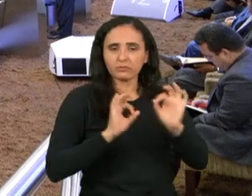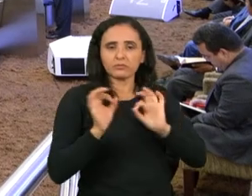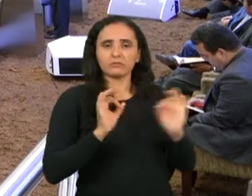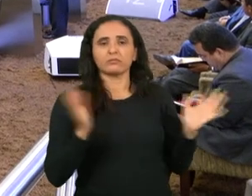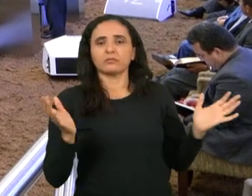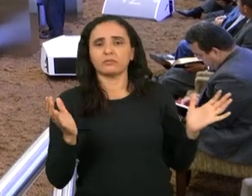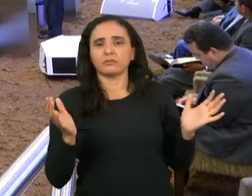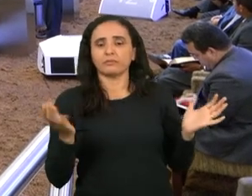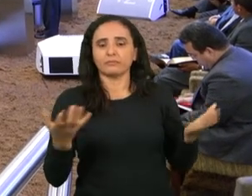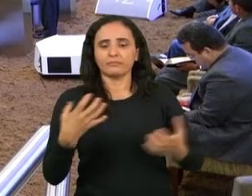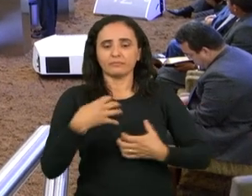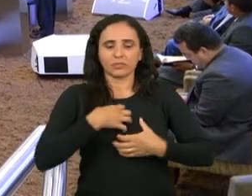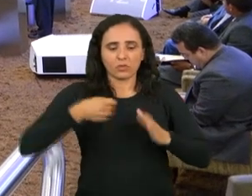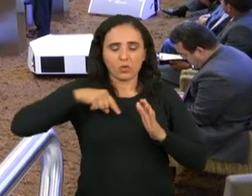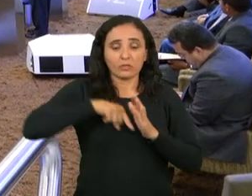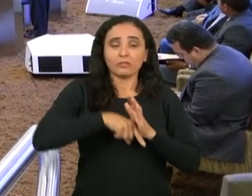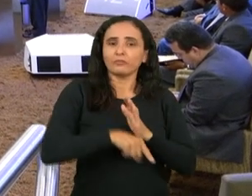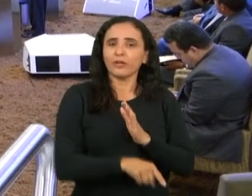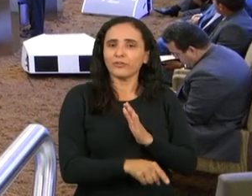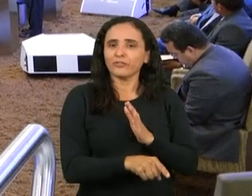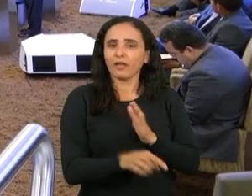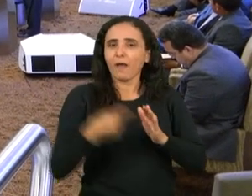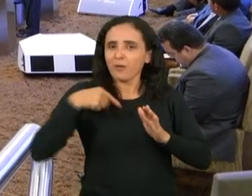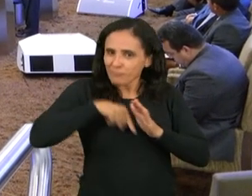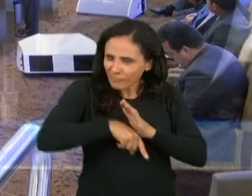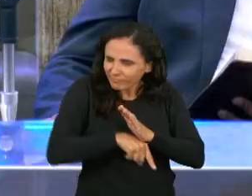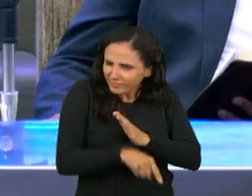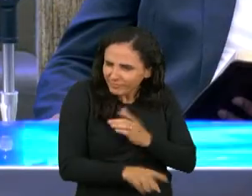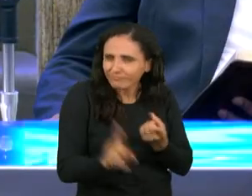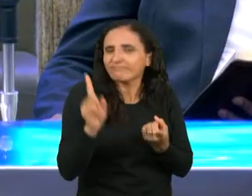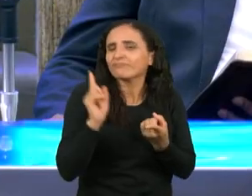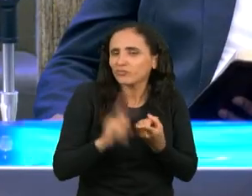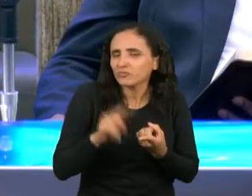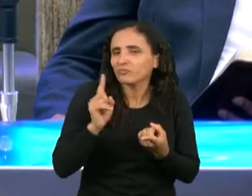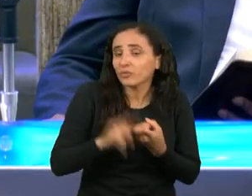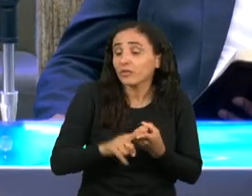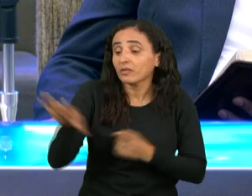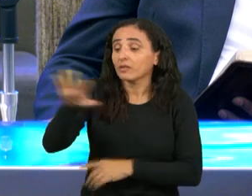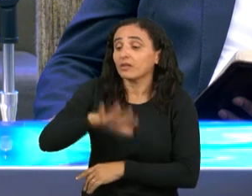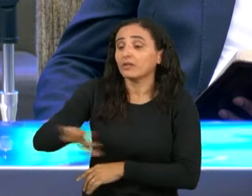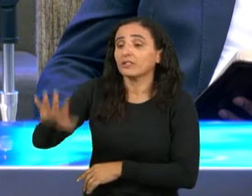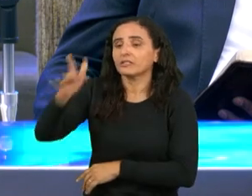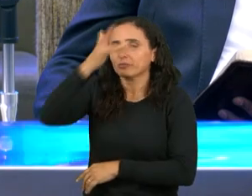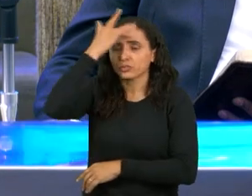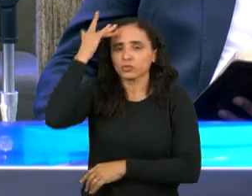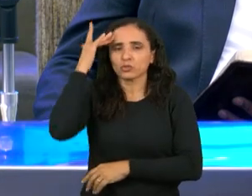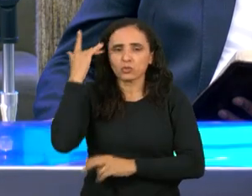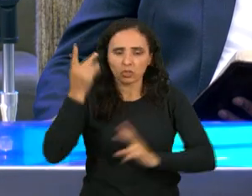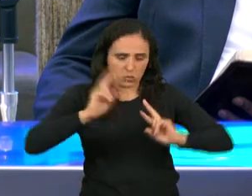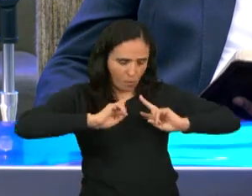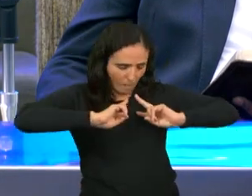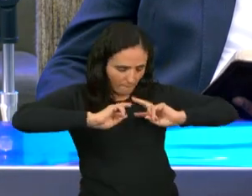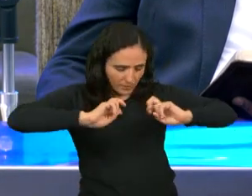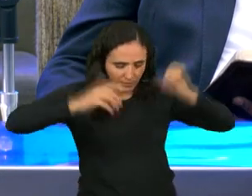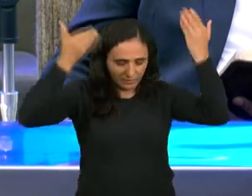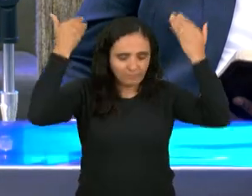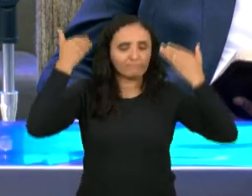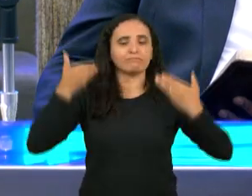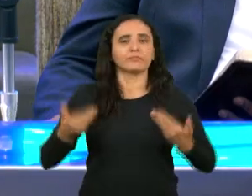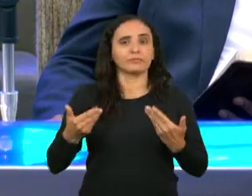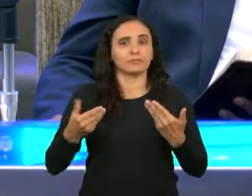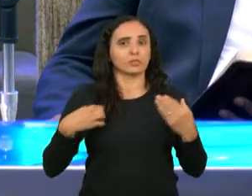só por dentro não eu o mundo tem que olhar para você e ver diferença